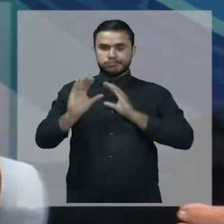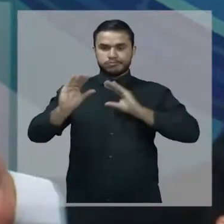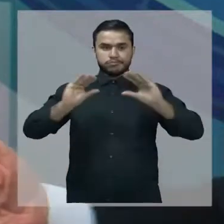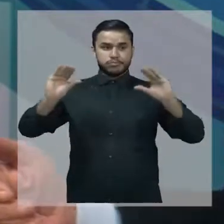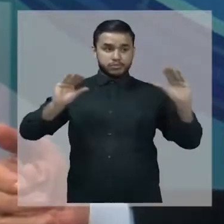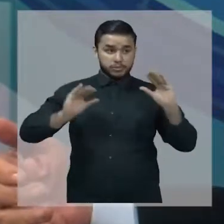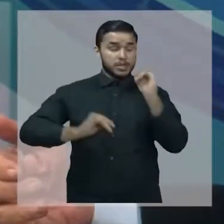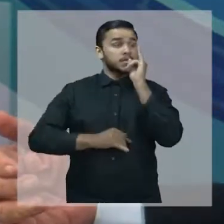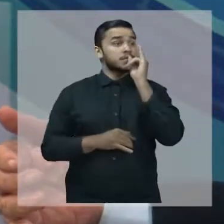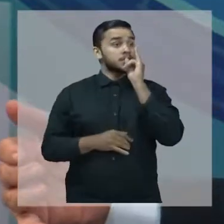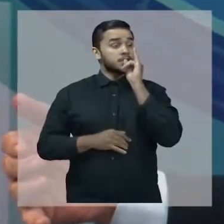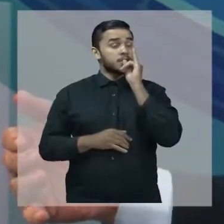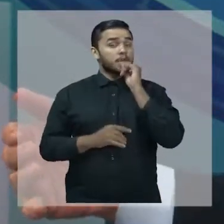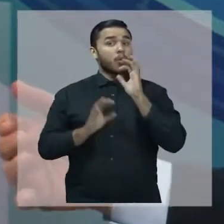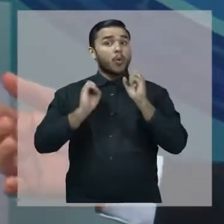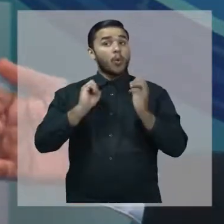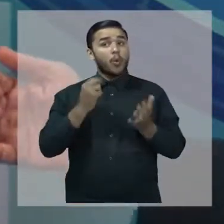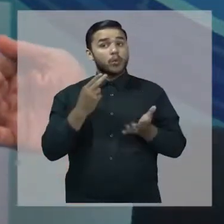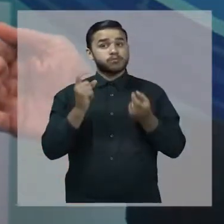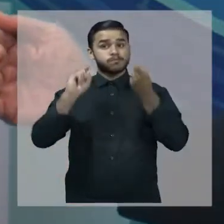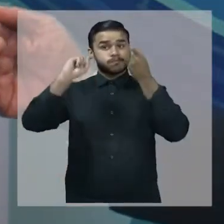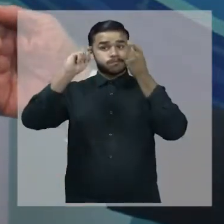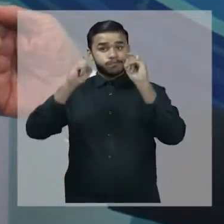os fatos do cotidiano,